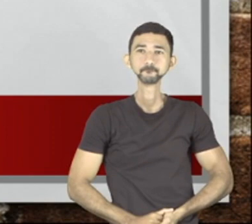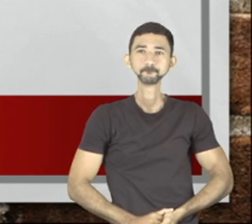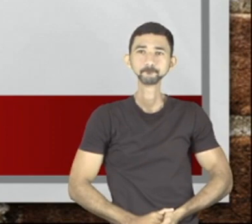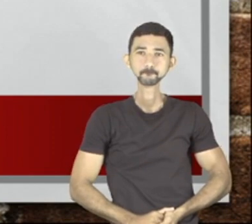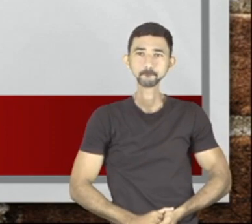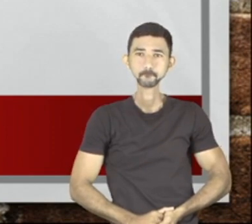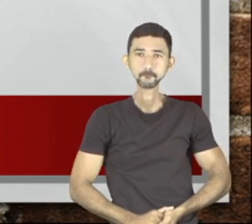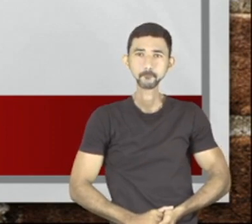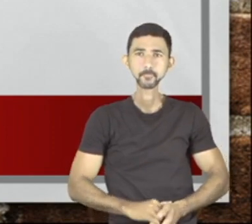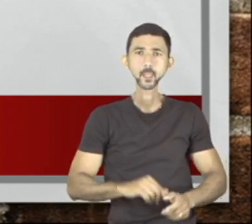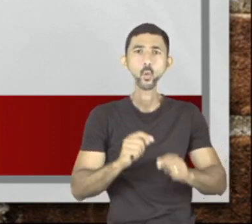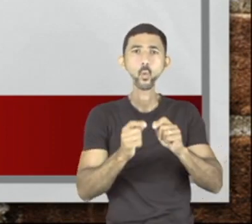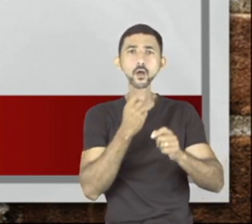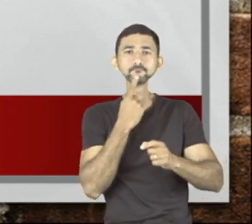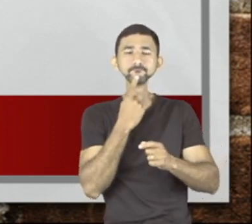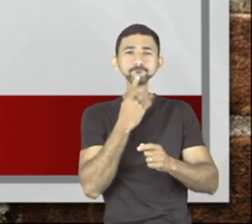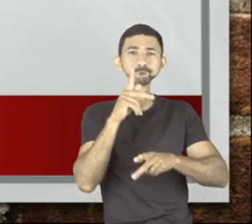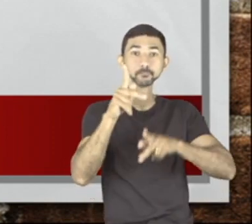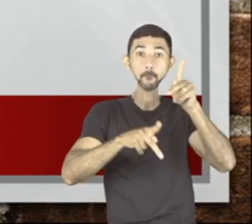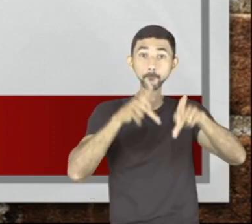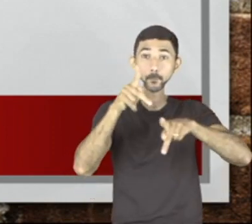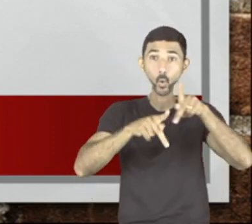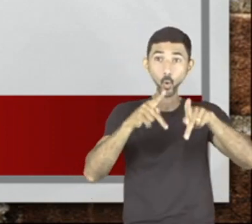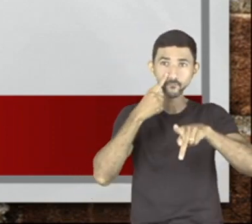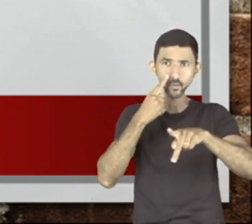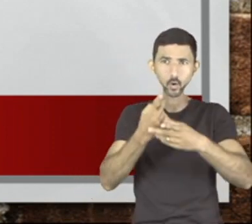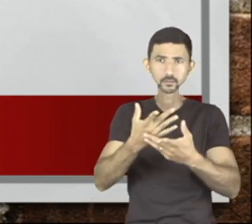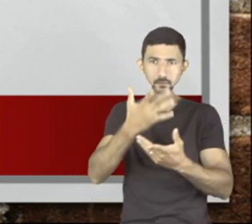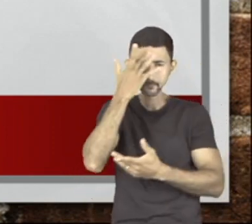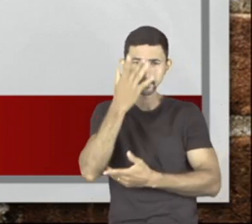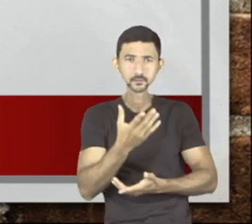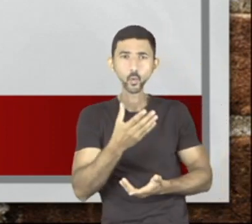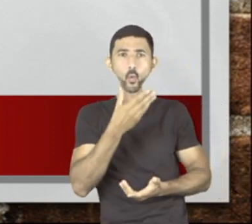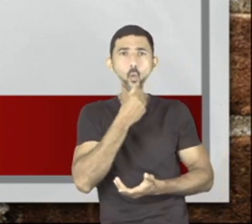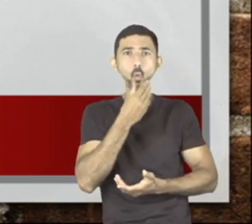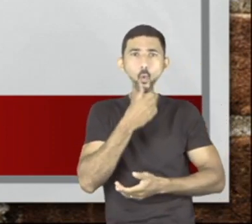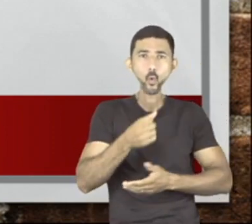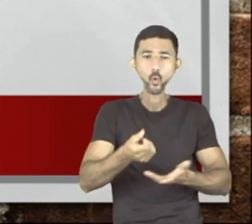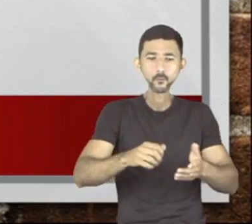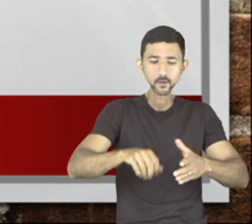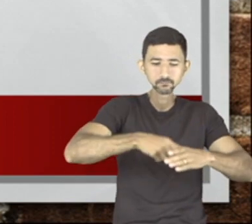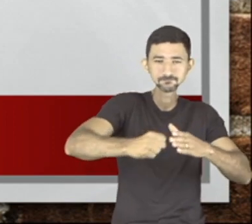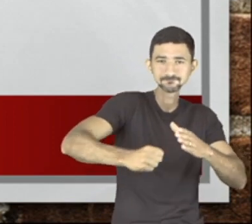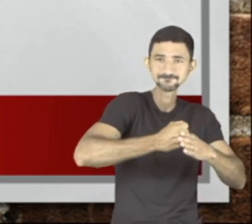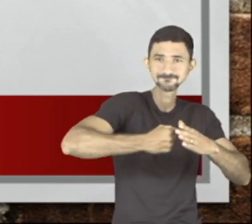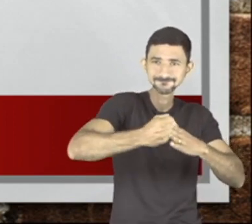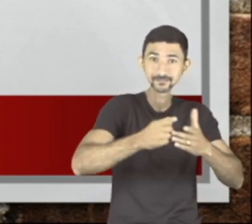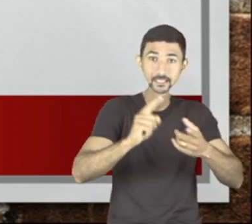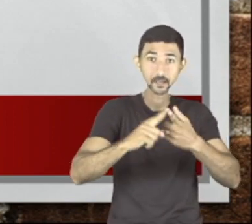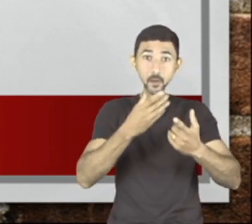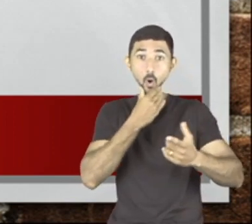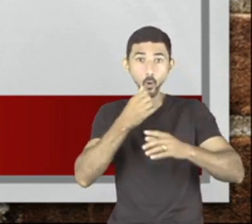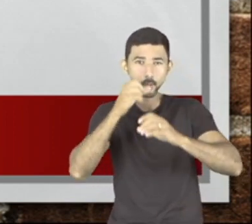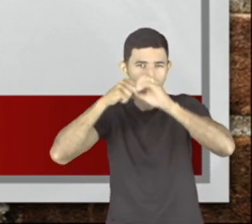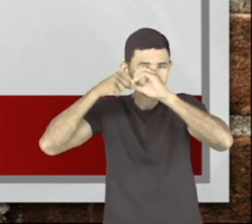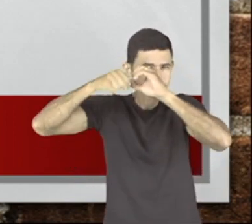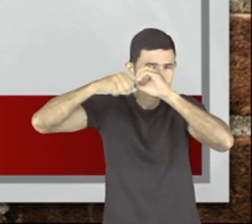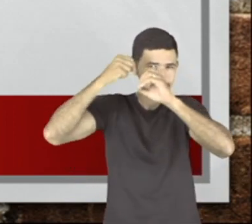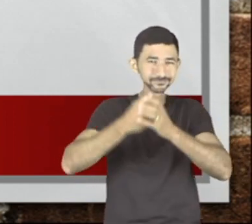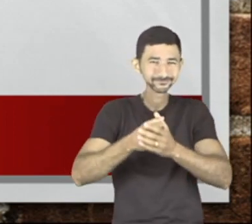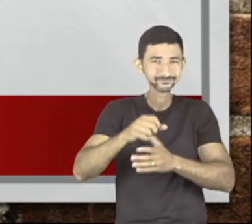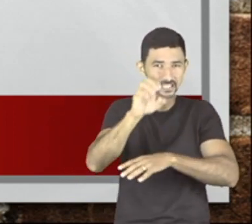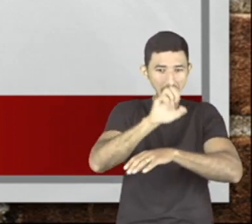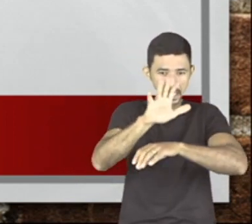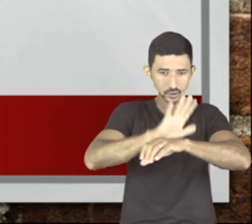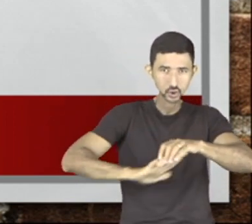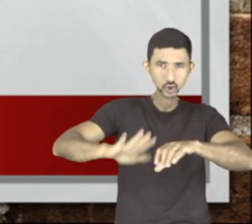Agora a gente vai falar um pouquinho sobre a população. Estão vendo aí esse cozinheiro e este cinegrafista? A nossa região